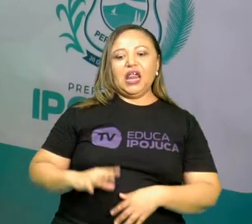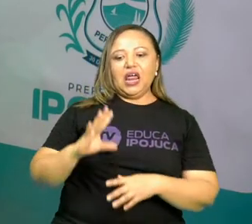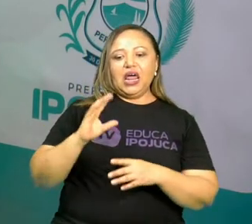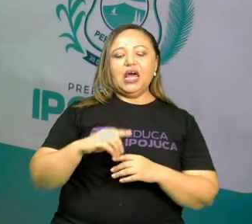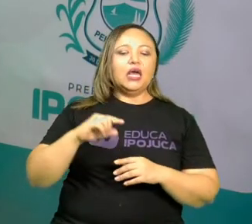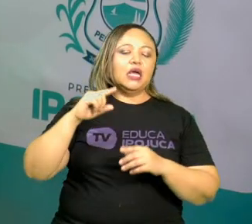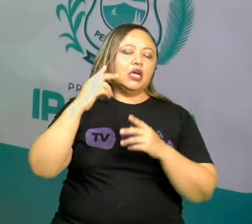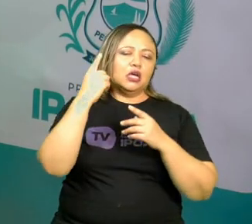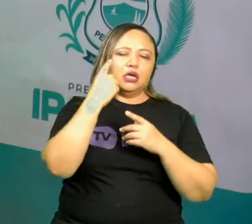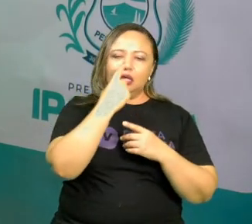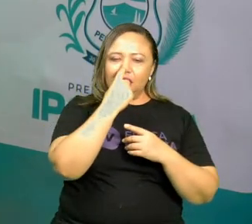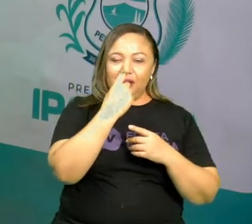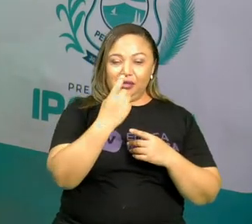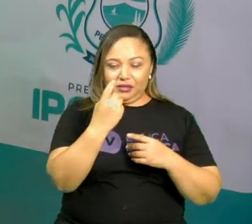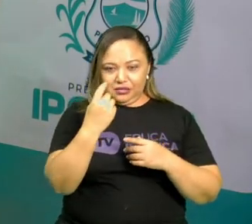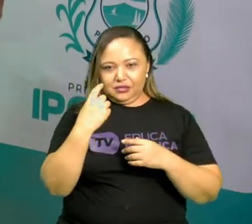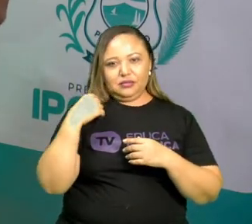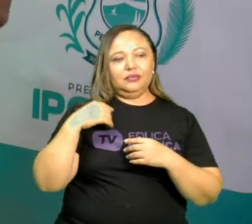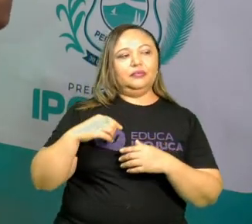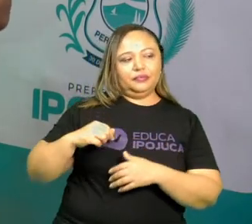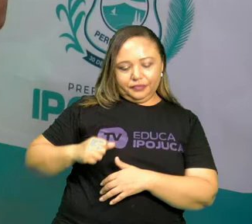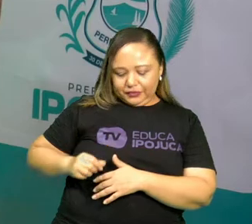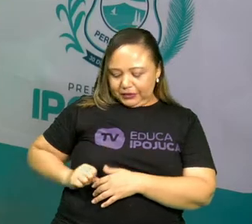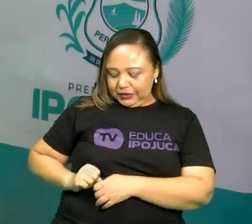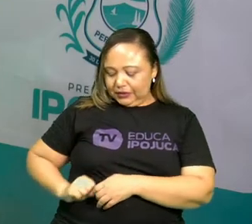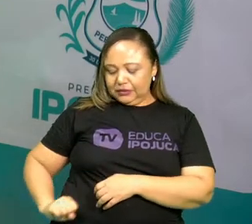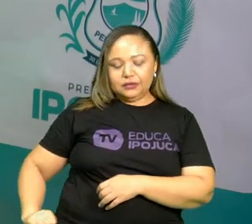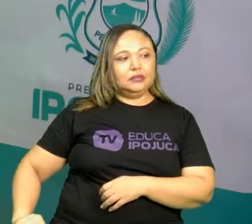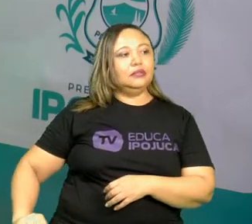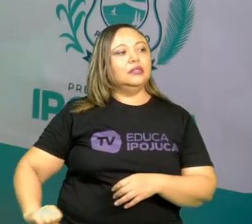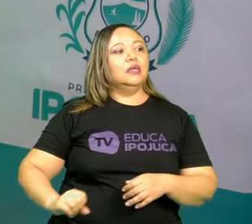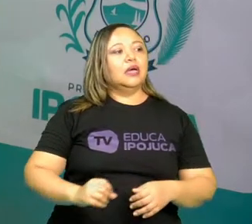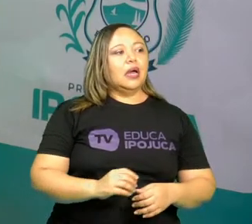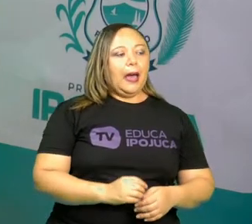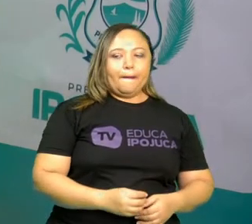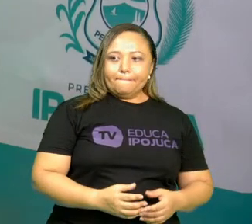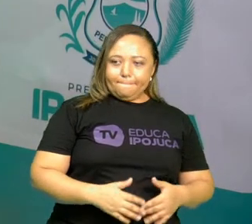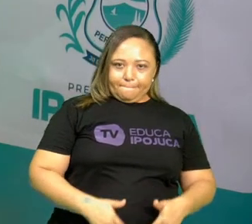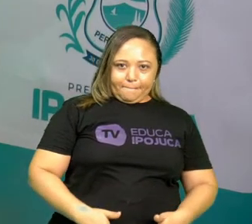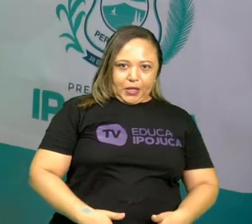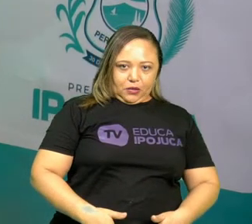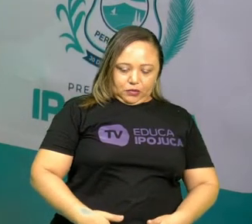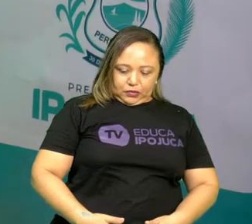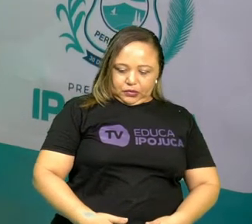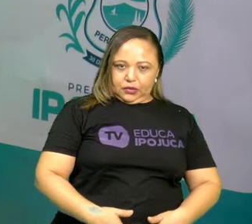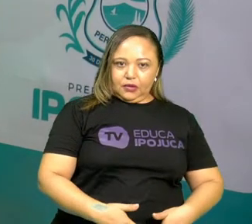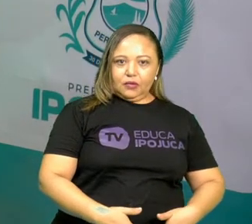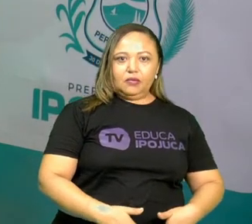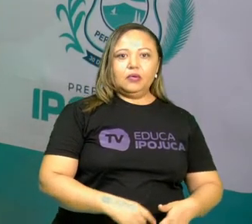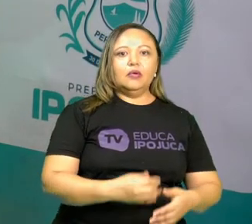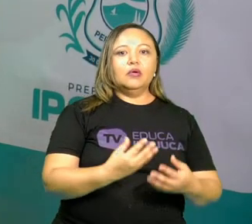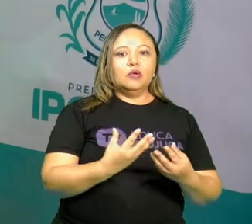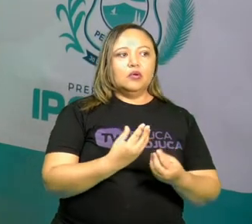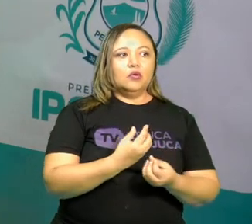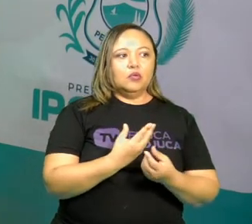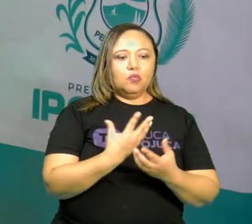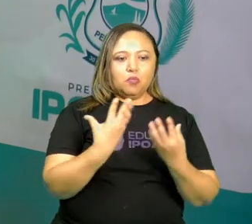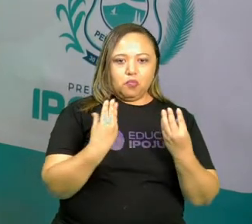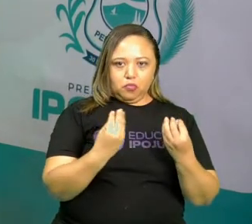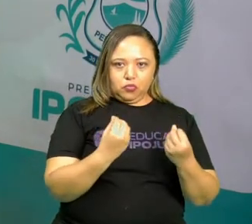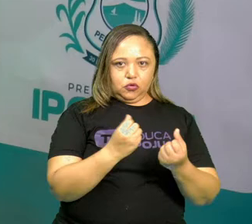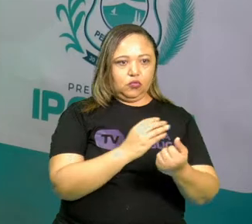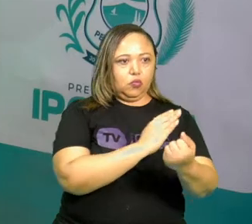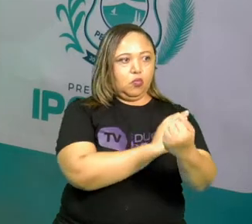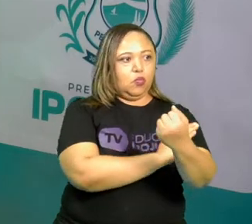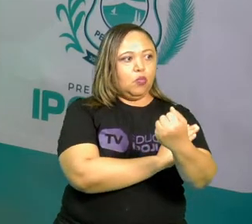que vai ser em fezes. percebendo isso, a bexiga é um saco com muitos músculos